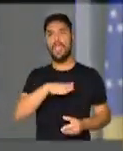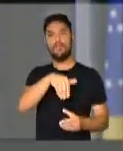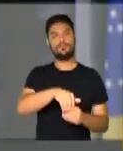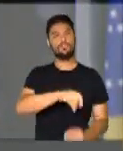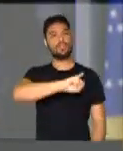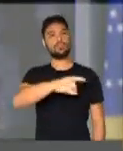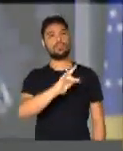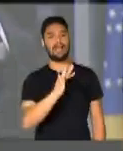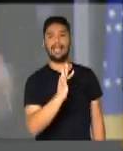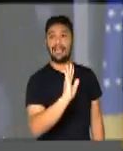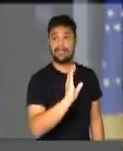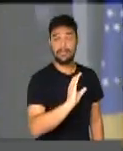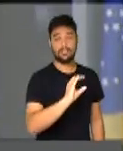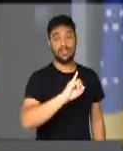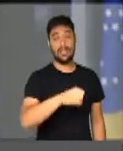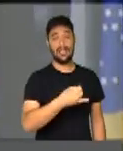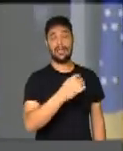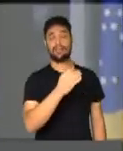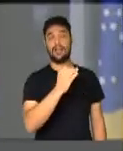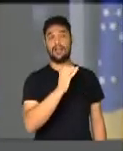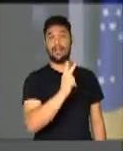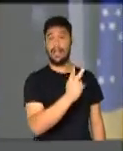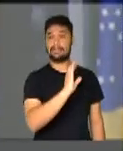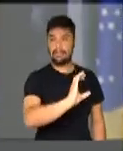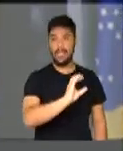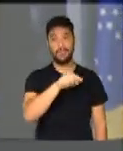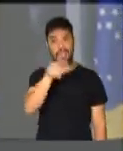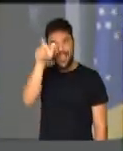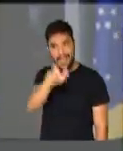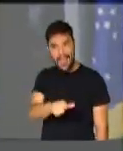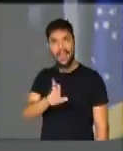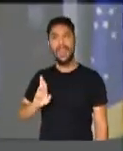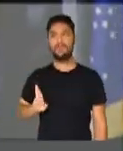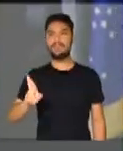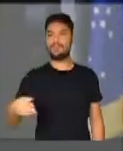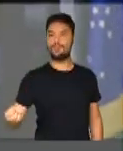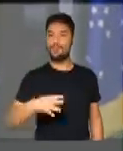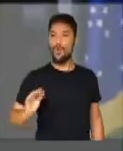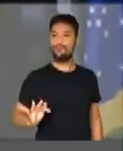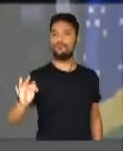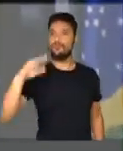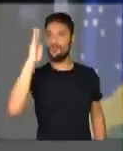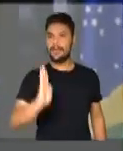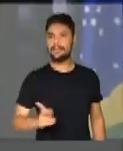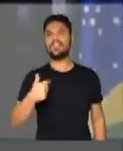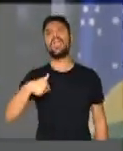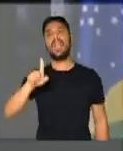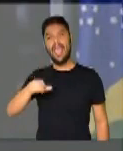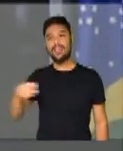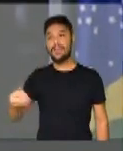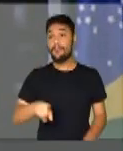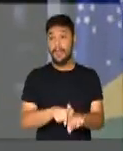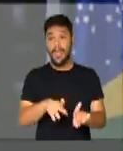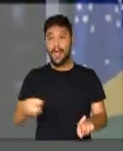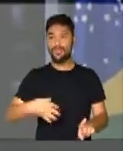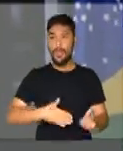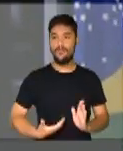no JHC, porque ele representa o Novo Brasil e ele será a cara da nova